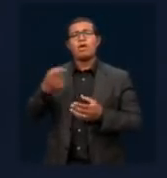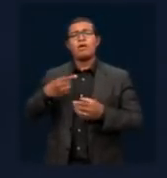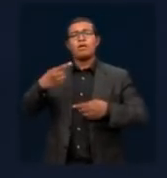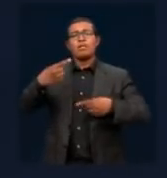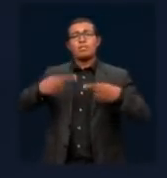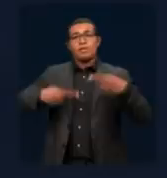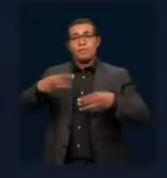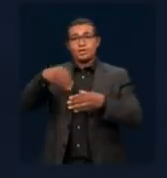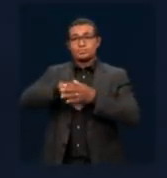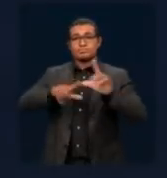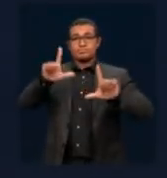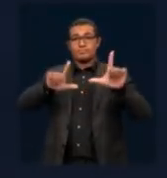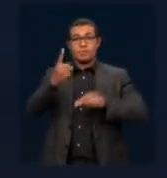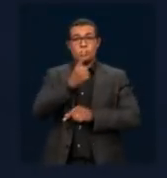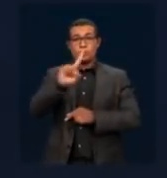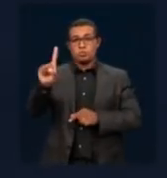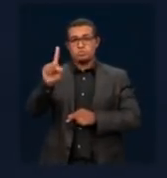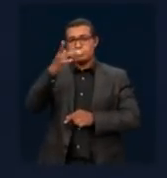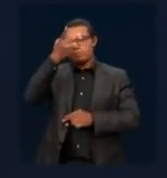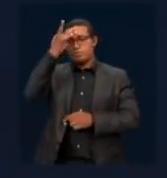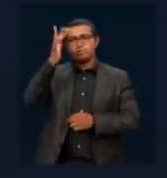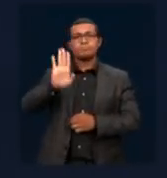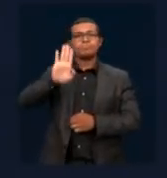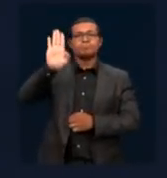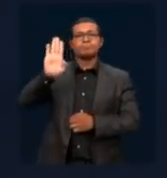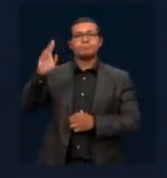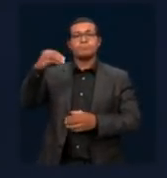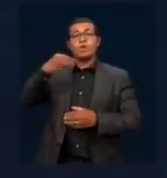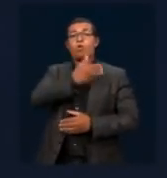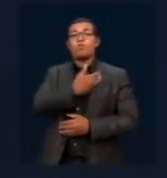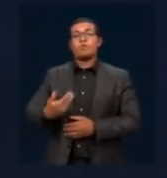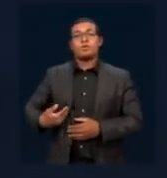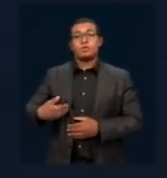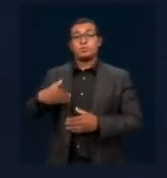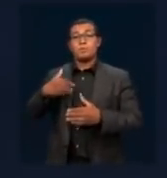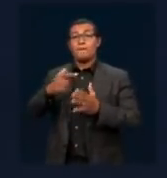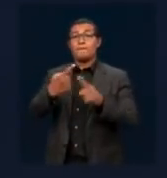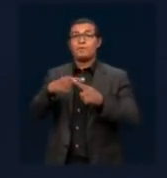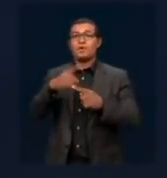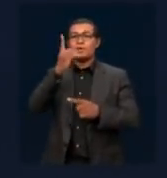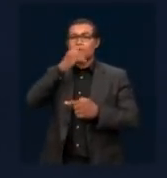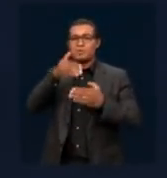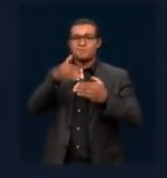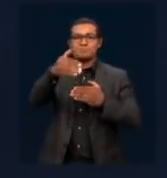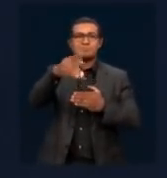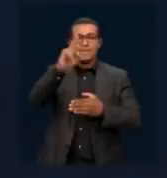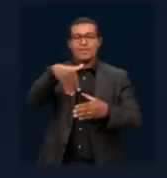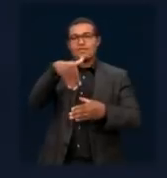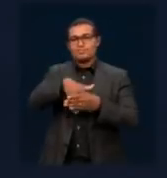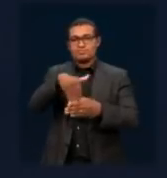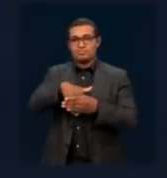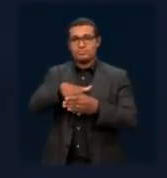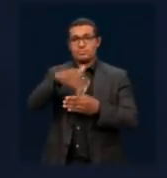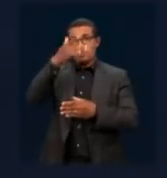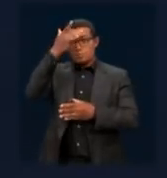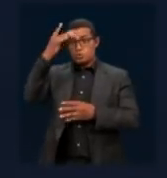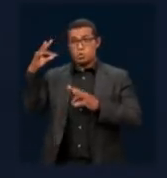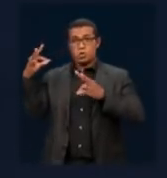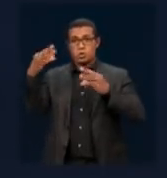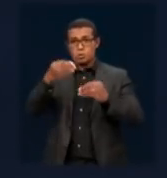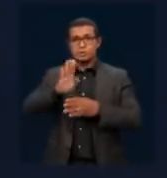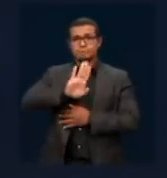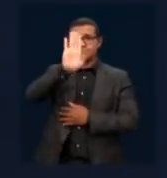custa de datos a governador antes da eleição no próximo domingo todos que estão na disputa este ano se